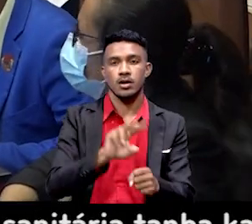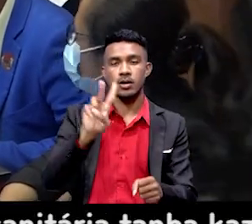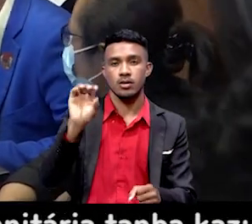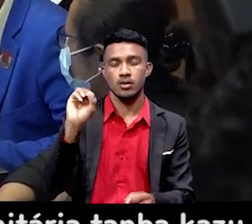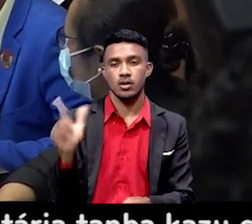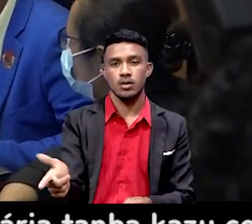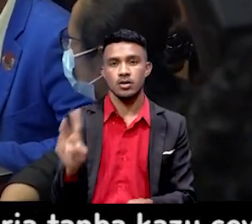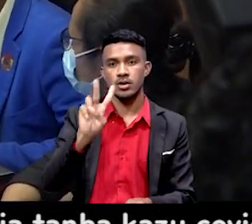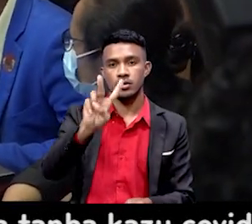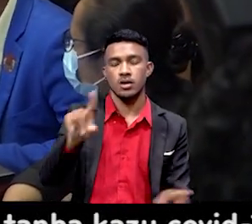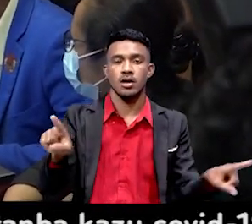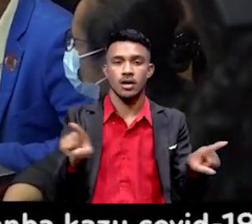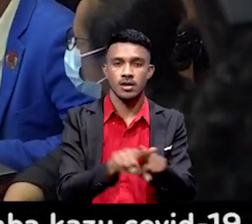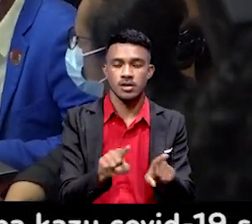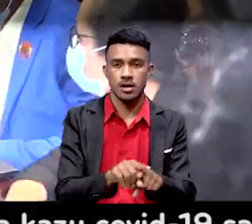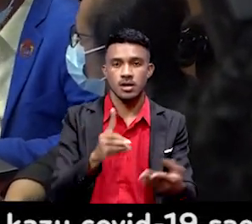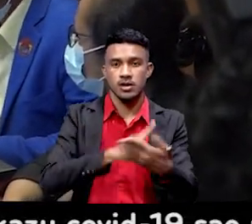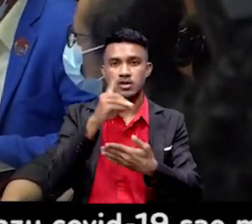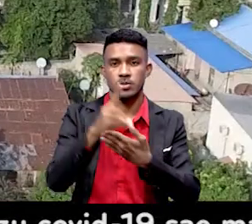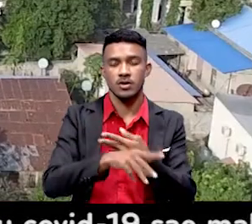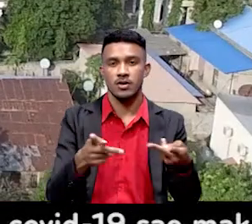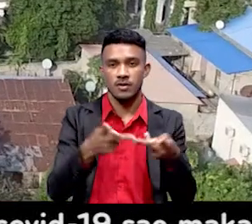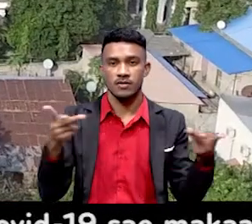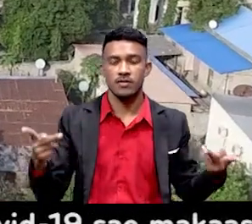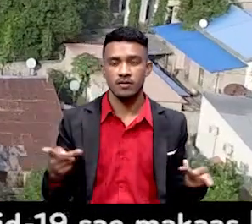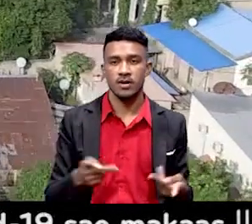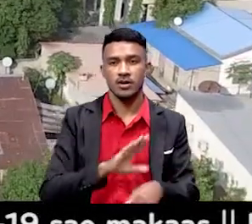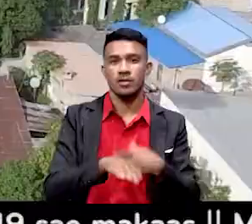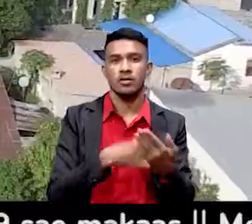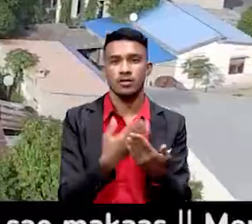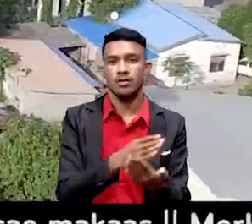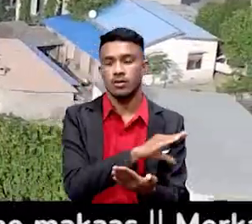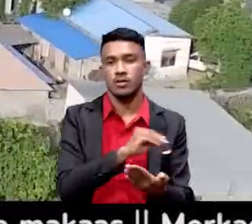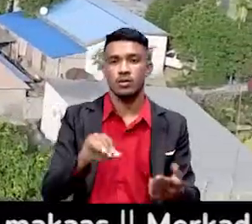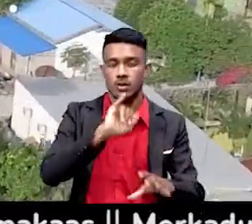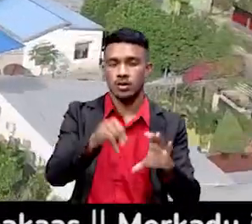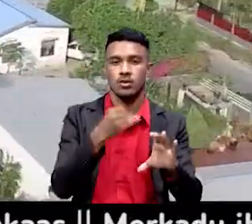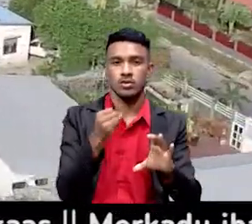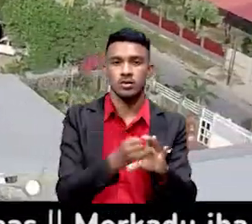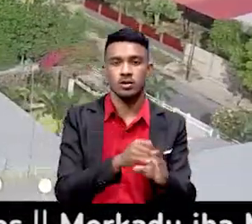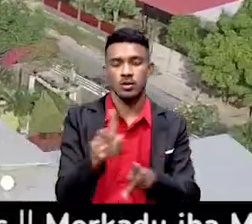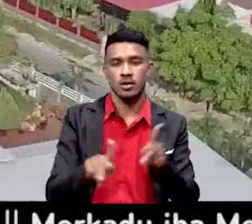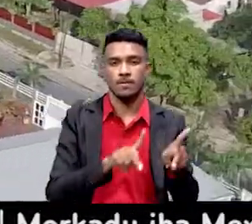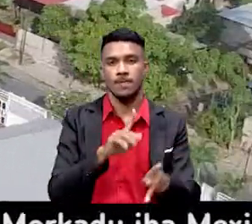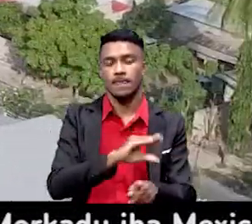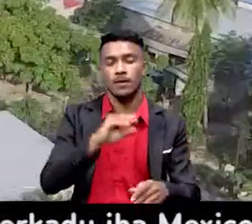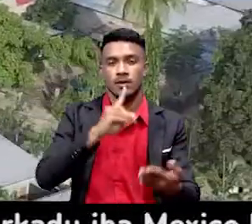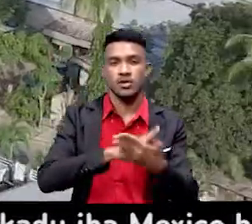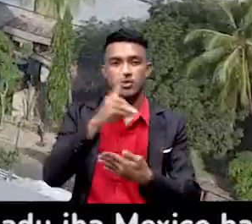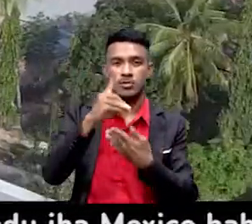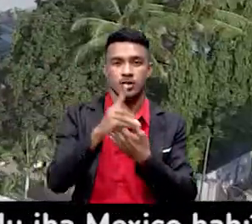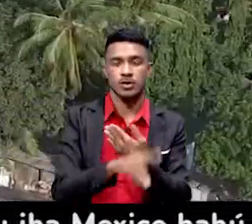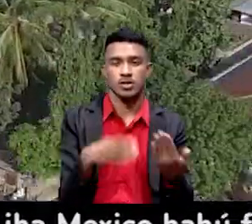Resinrua, Hanesan desenvolvimento capital humano, habitação no inclusão social, desenvolvimento